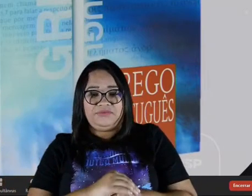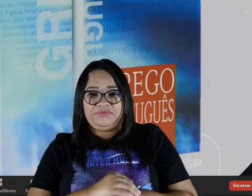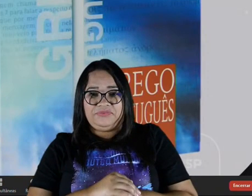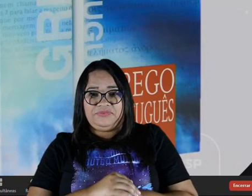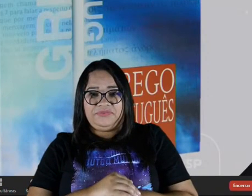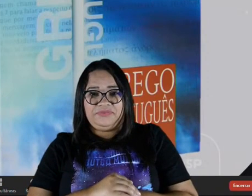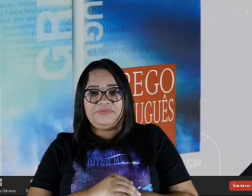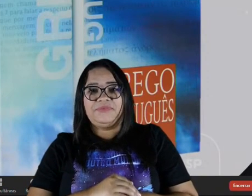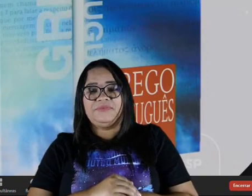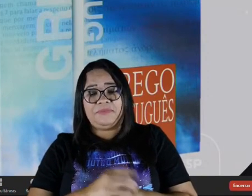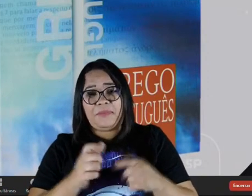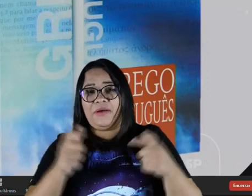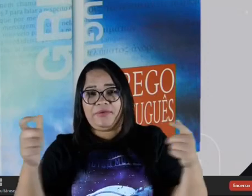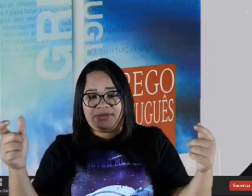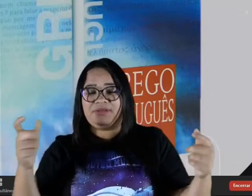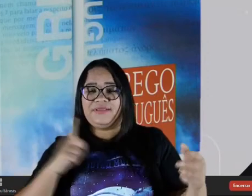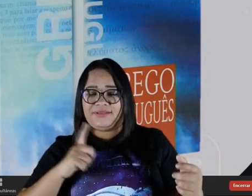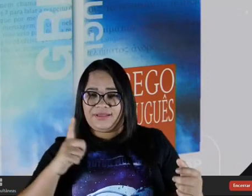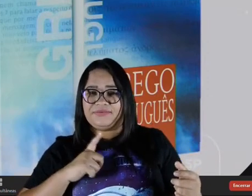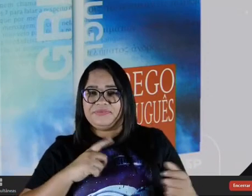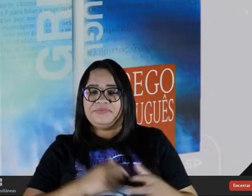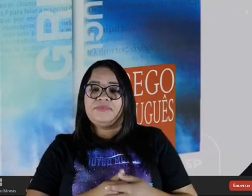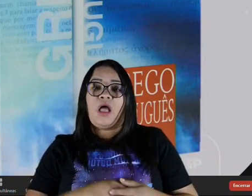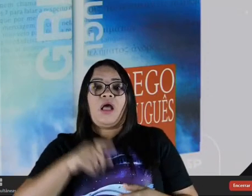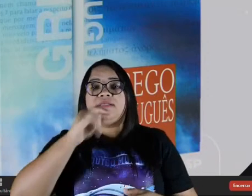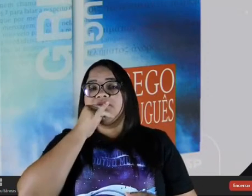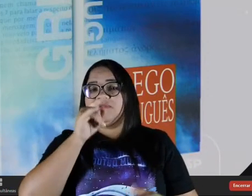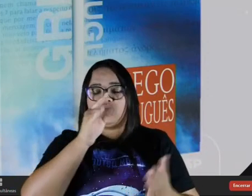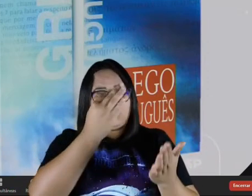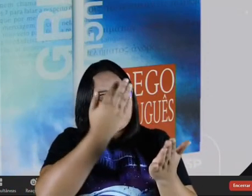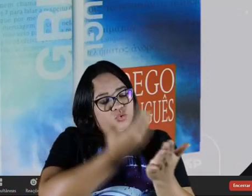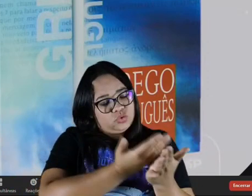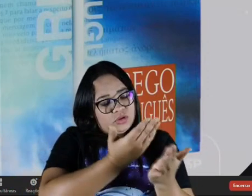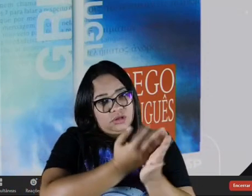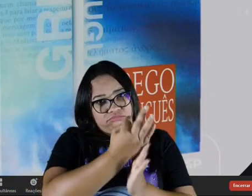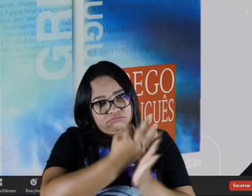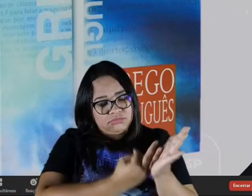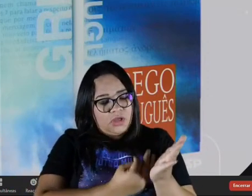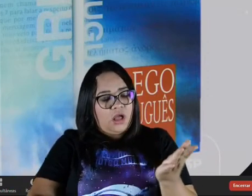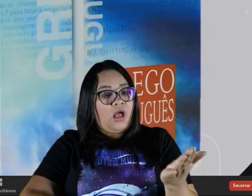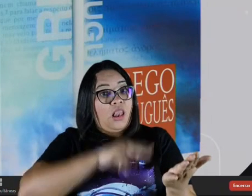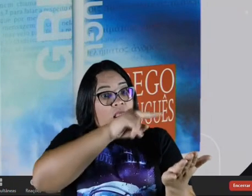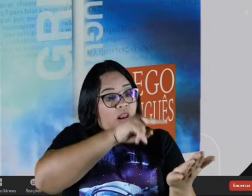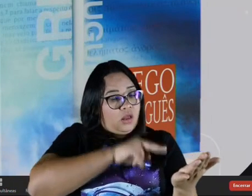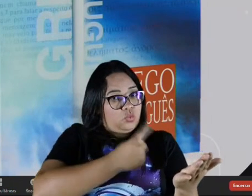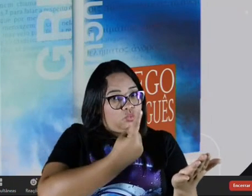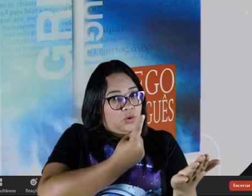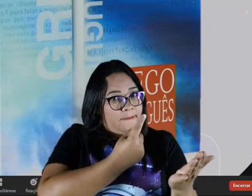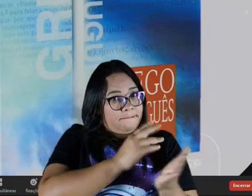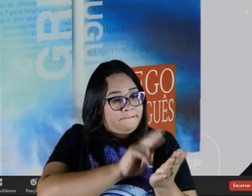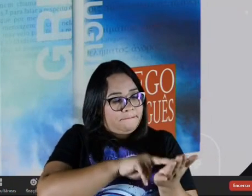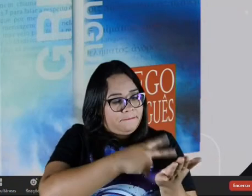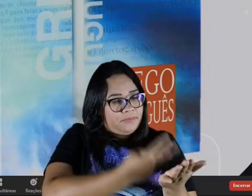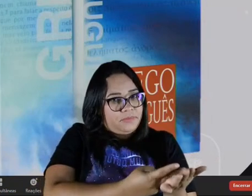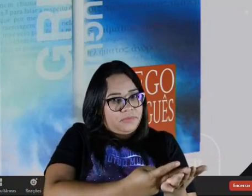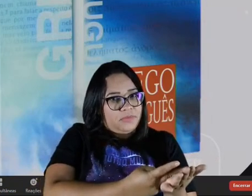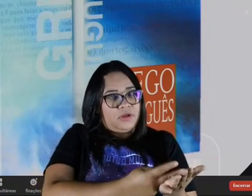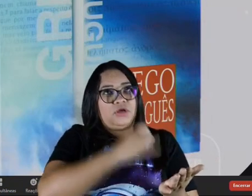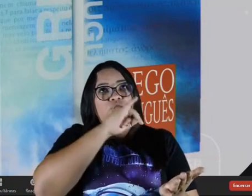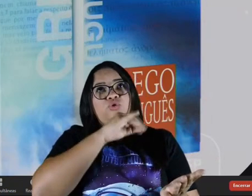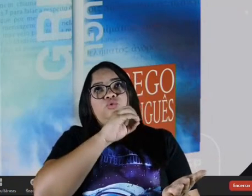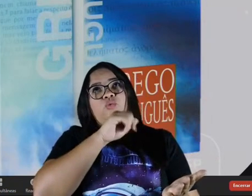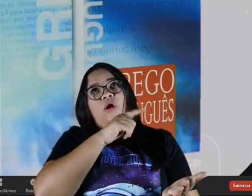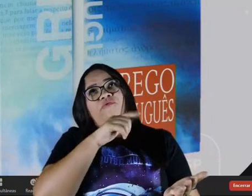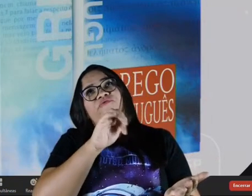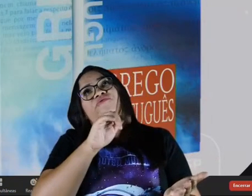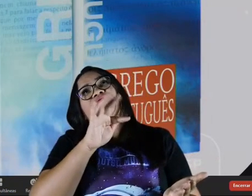online na internet. Então, está estudando aquele texto? Olha como é que ele está numa passagem, numa Bíblia. Olha aqui, no João Ferreira de Almeida está assim.